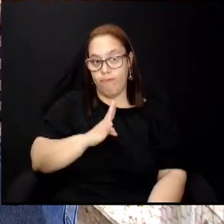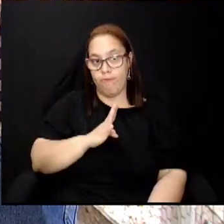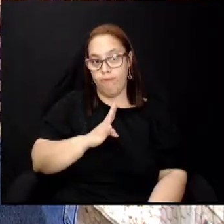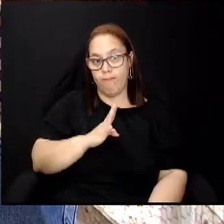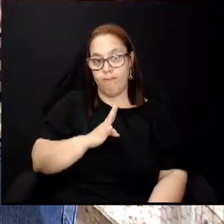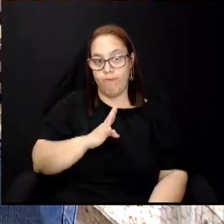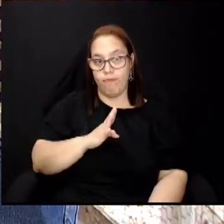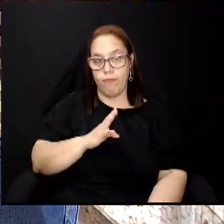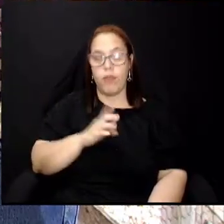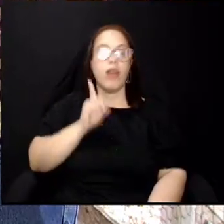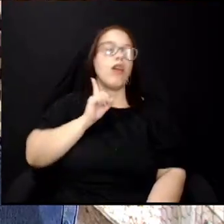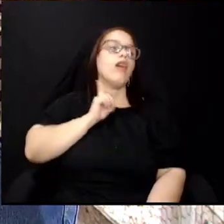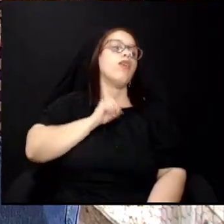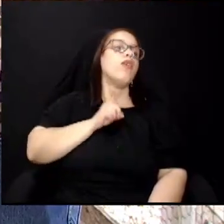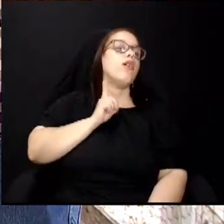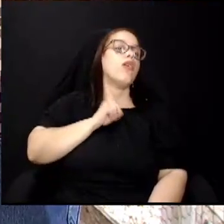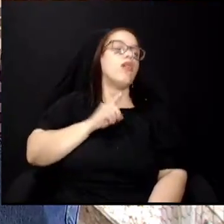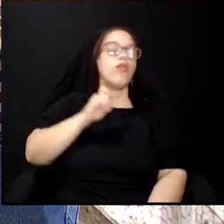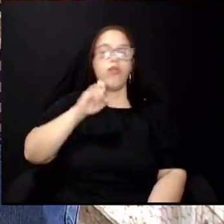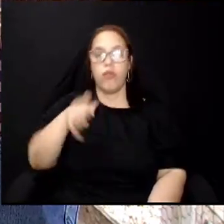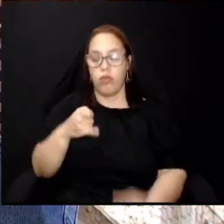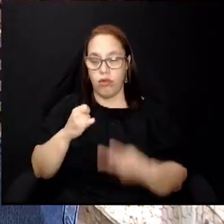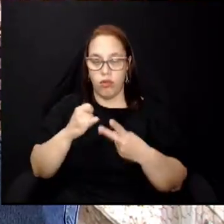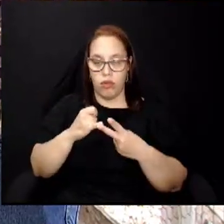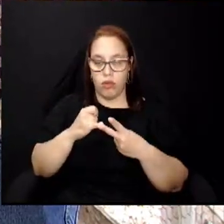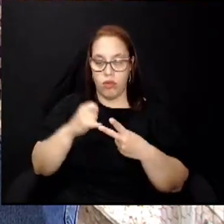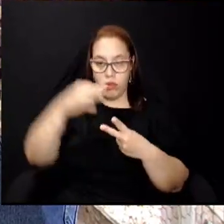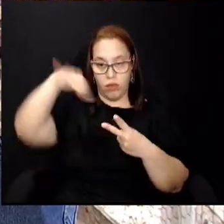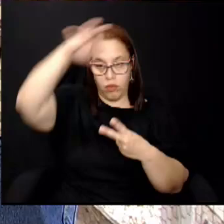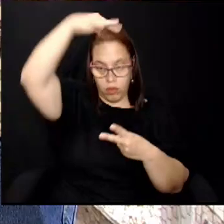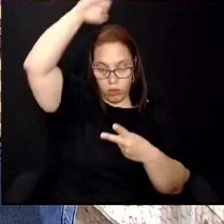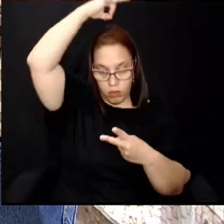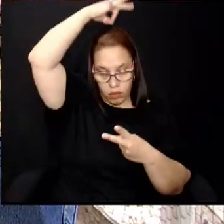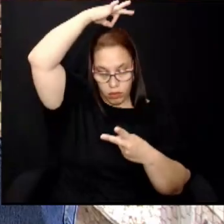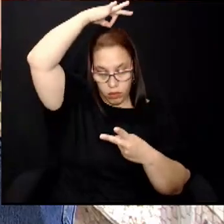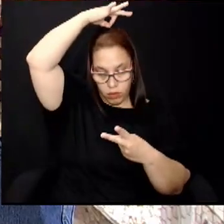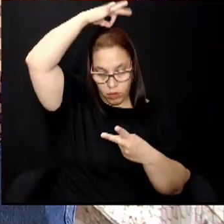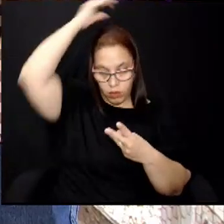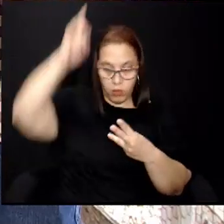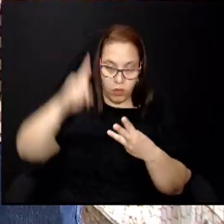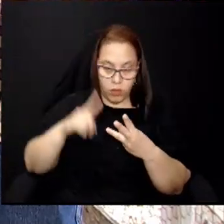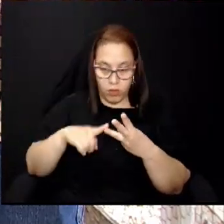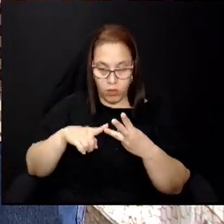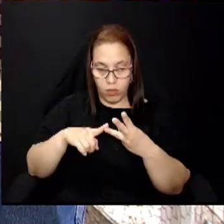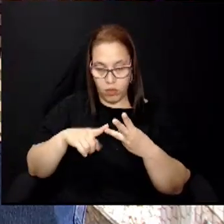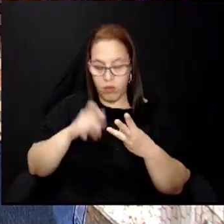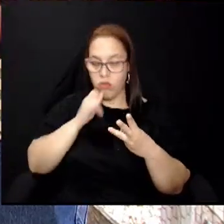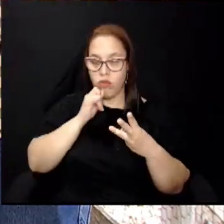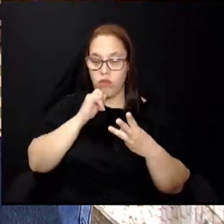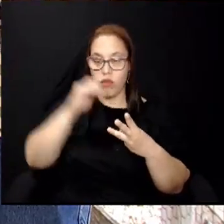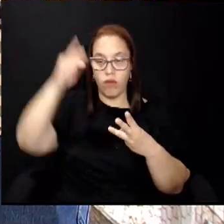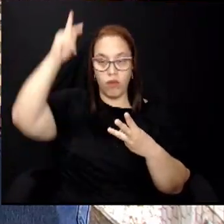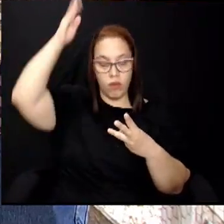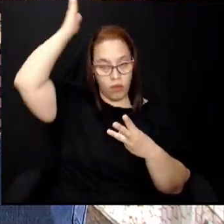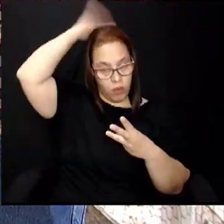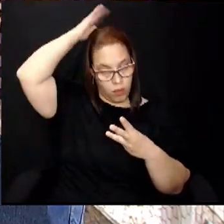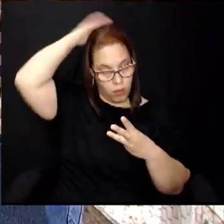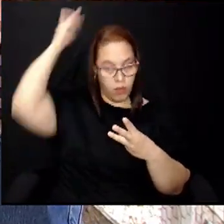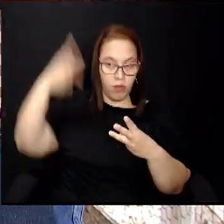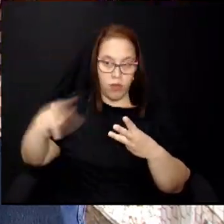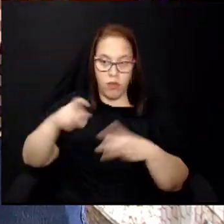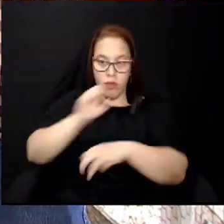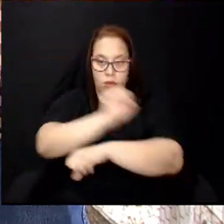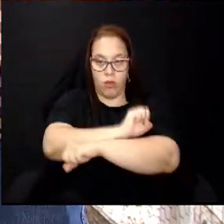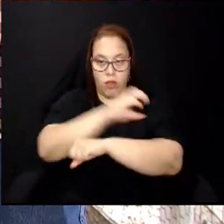Gerais, tem oportunidade no Espírito Santo, tem oportunidades, por exemplo, Paraná, Santa Catarina, né? Bovino de